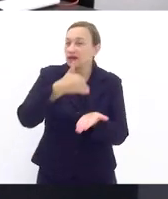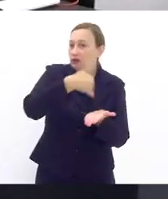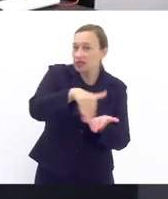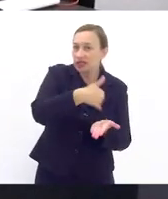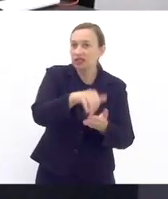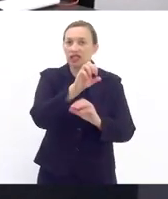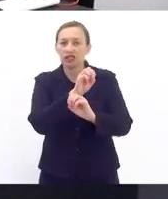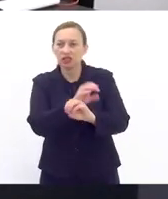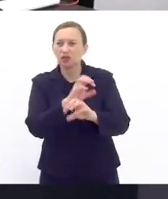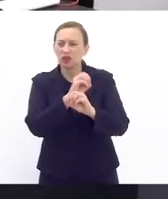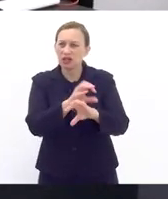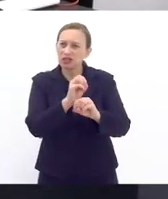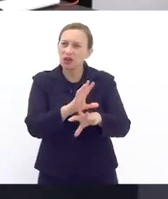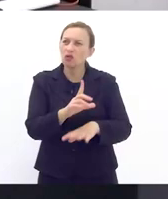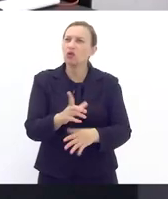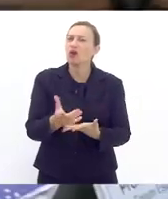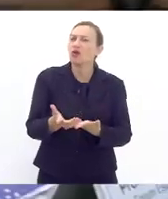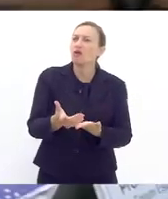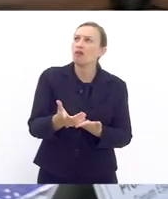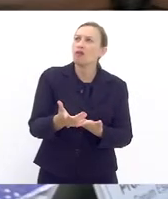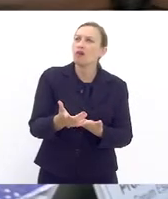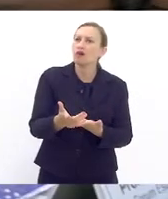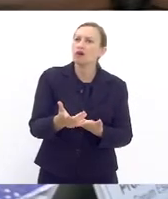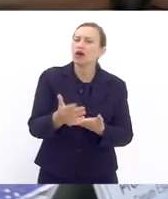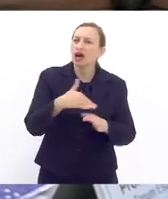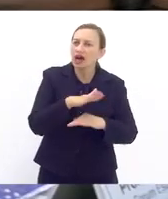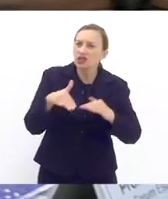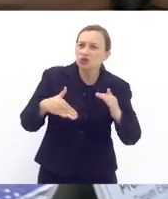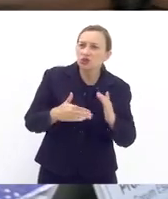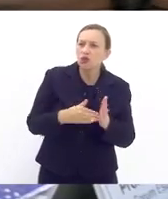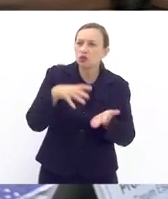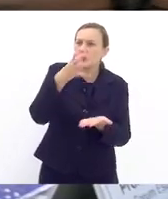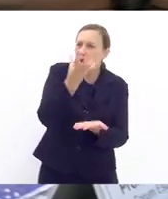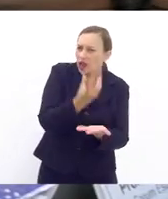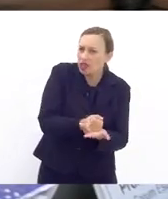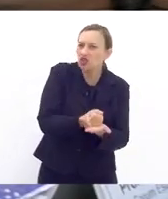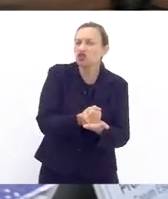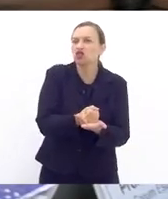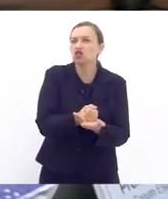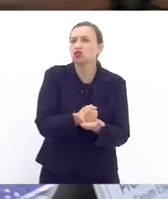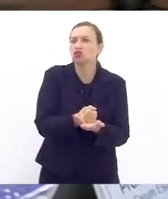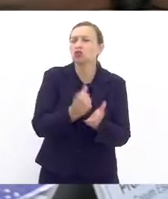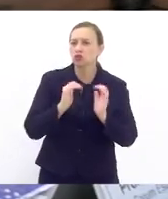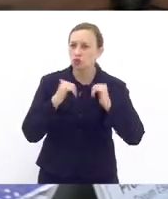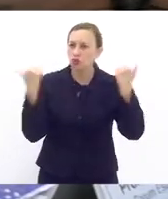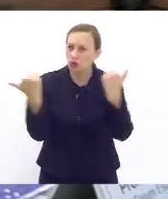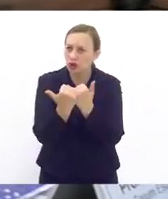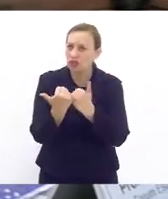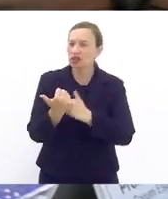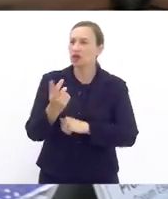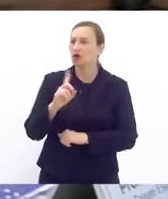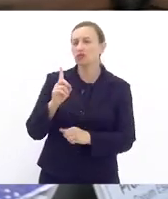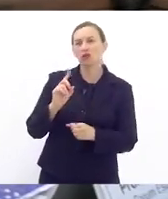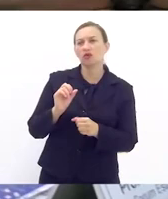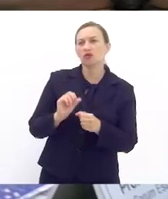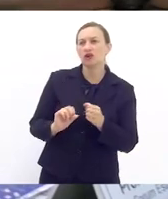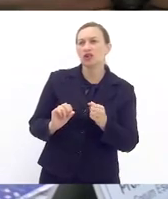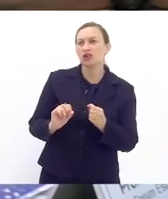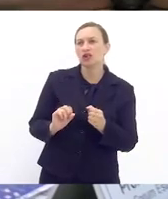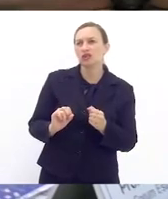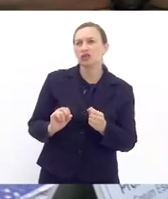Educação nós temos a todo um registro do Congresso mas eu não fiz